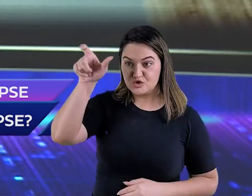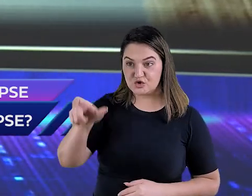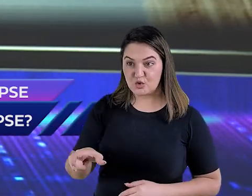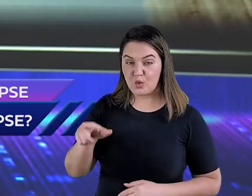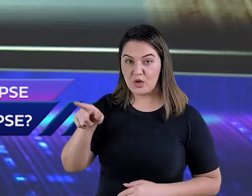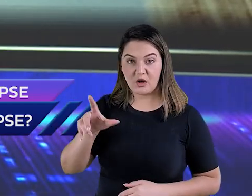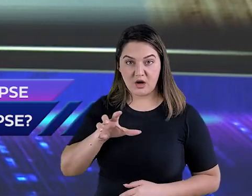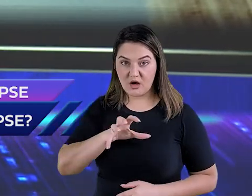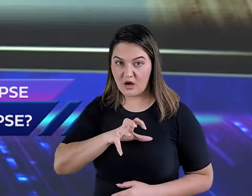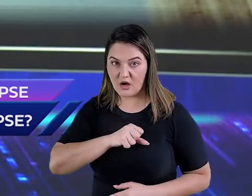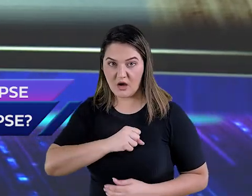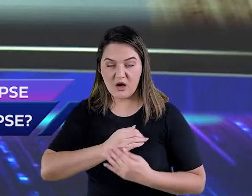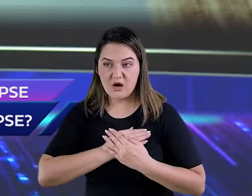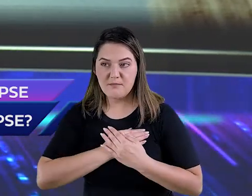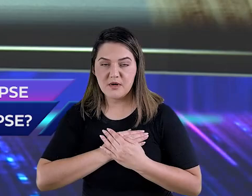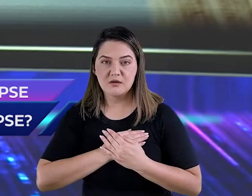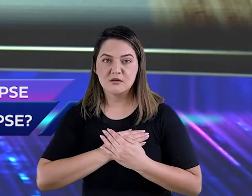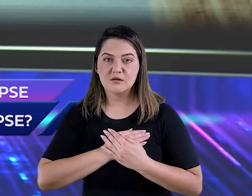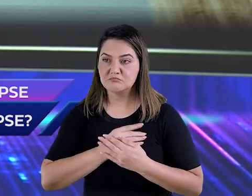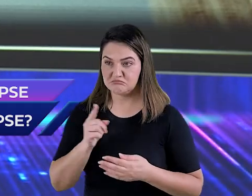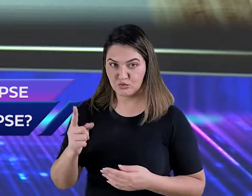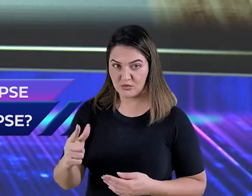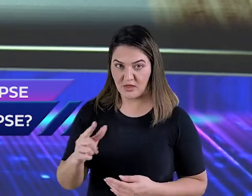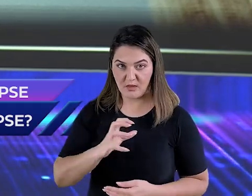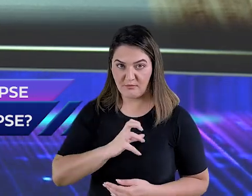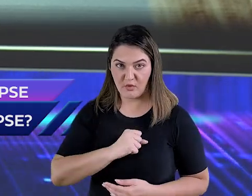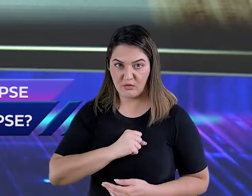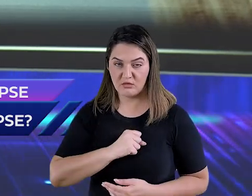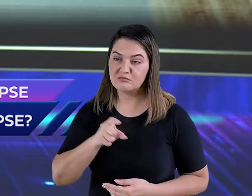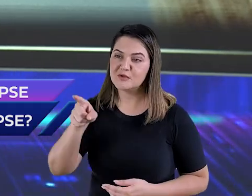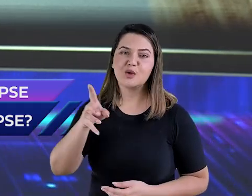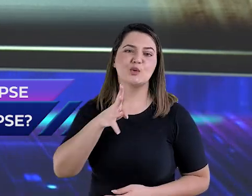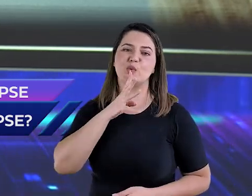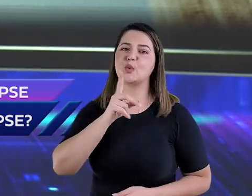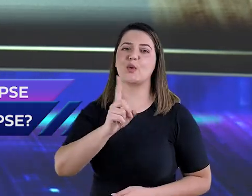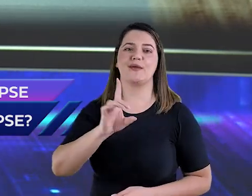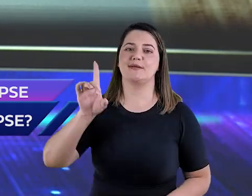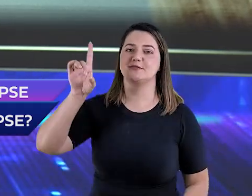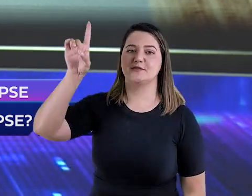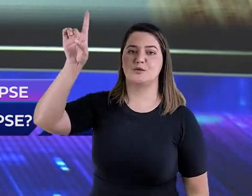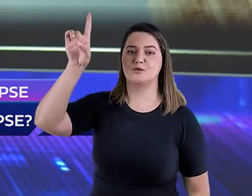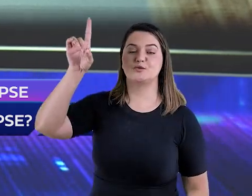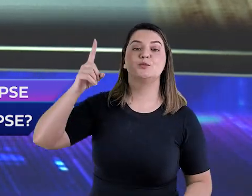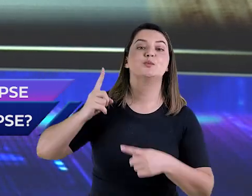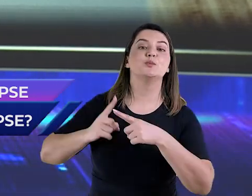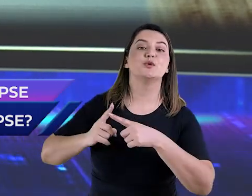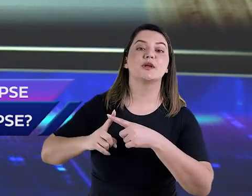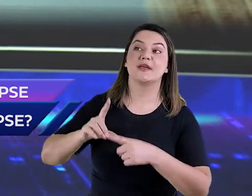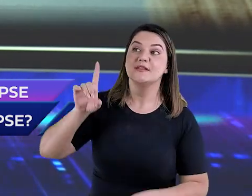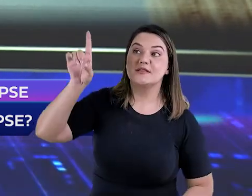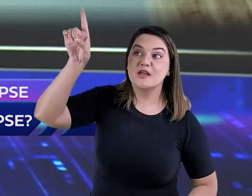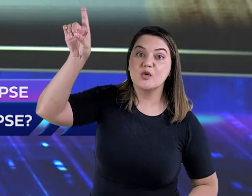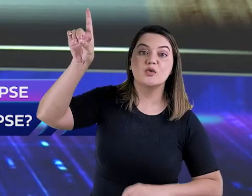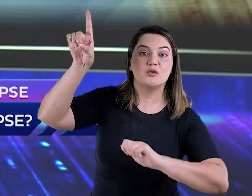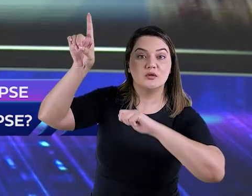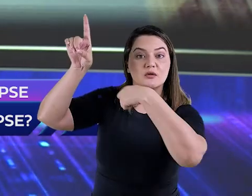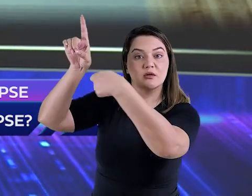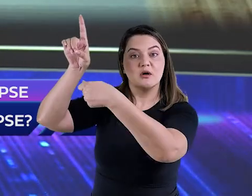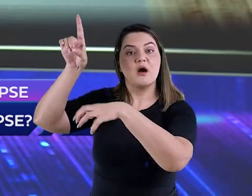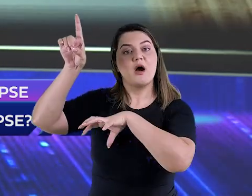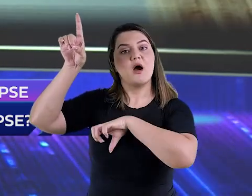ama, não conhece a Deus, pois Deus é amor. Apesar disso, o diabo